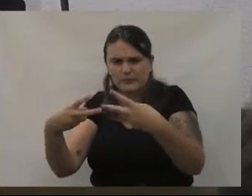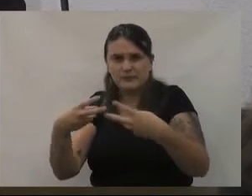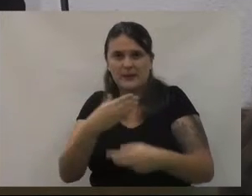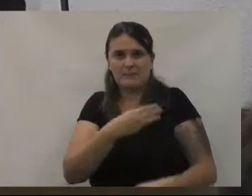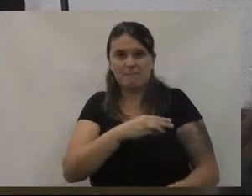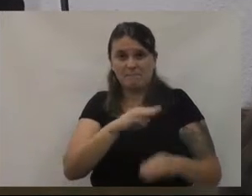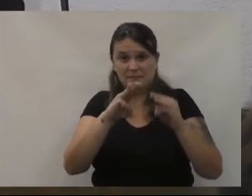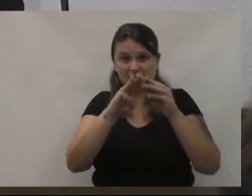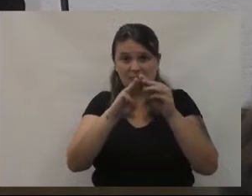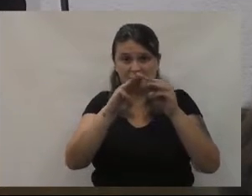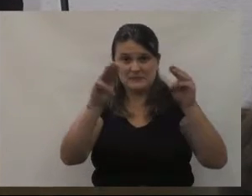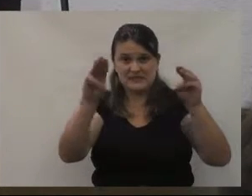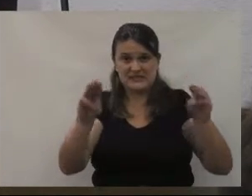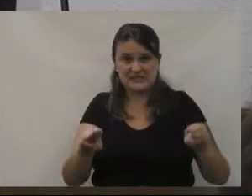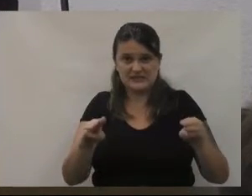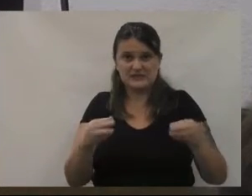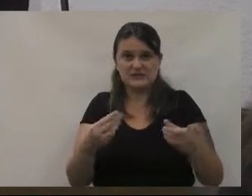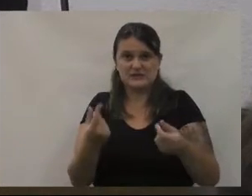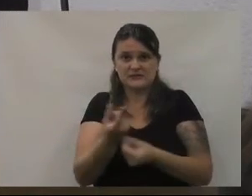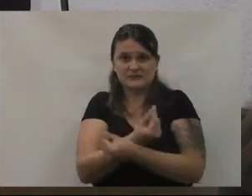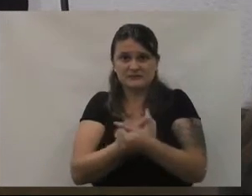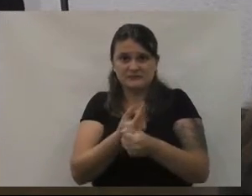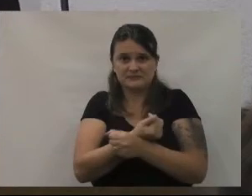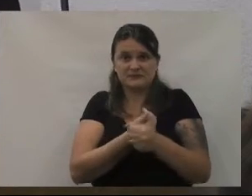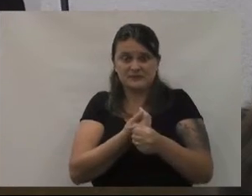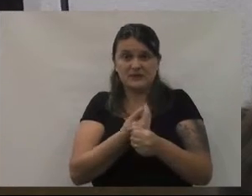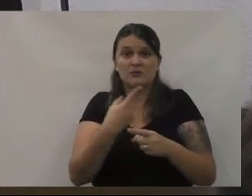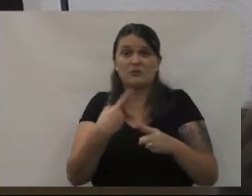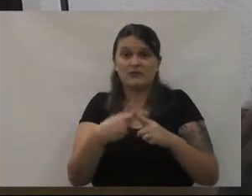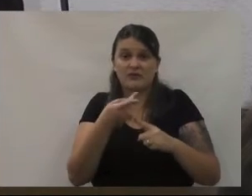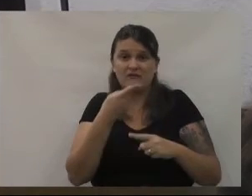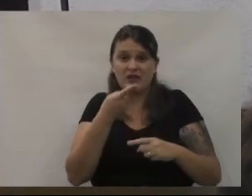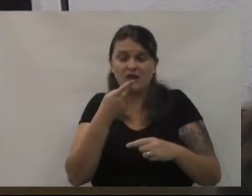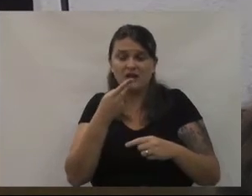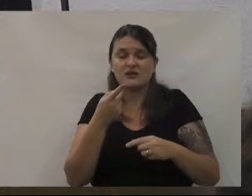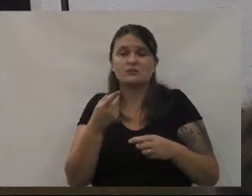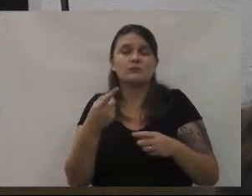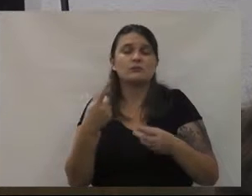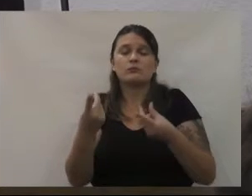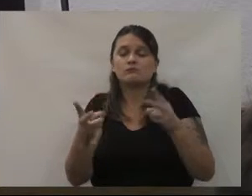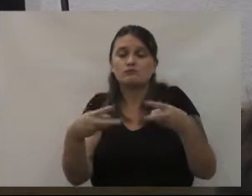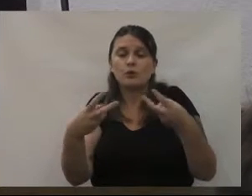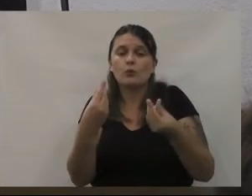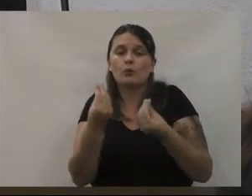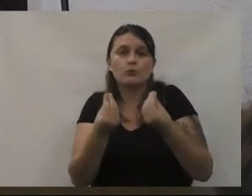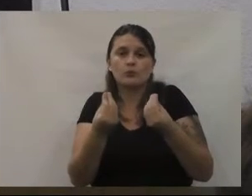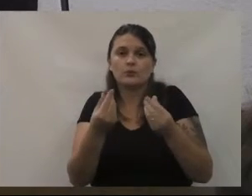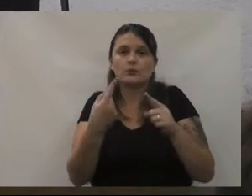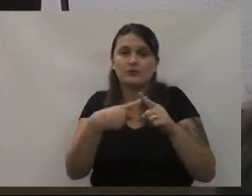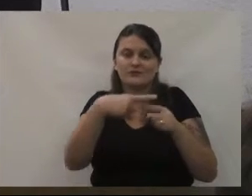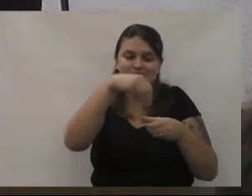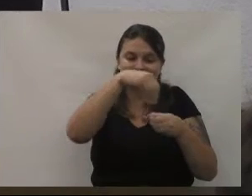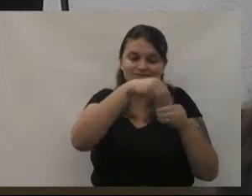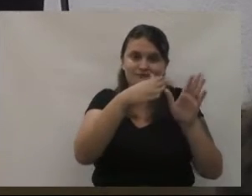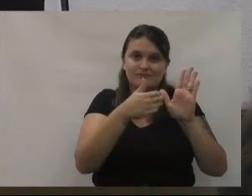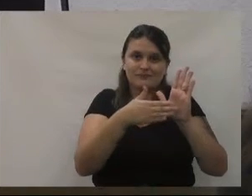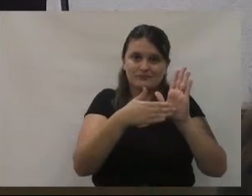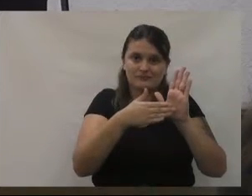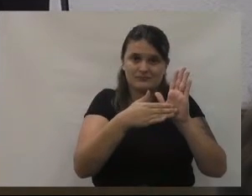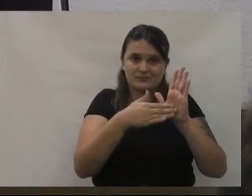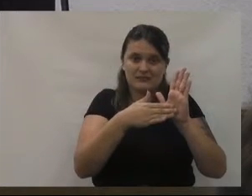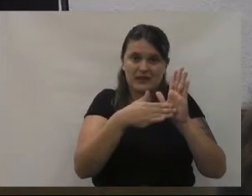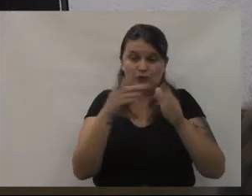ministro da Economia é o que mais ele defende, de capitalização, porque na proposta...